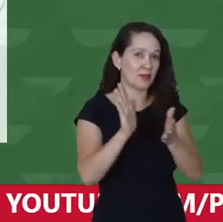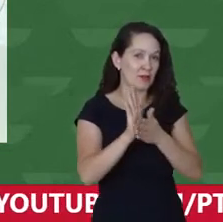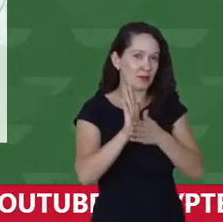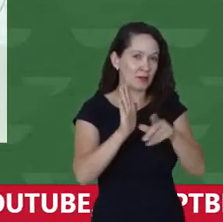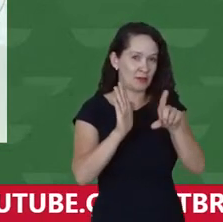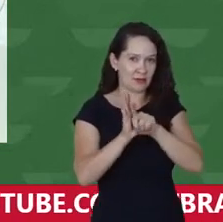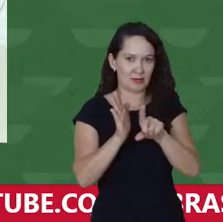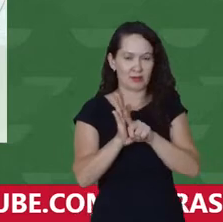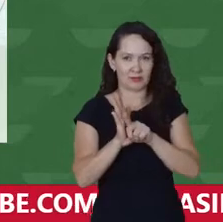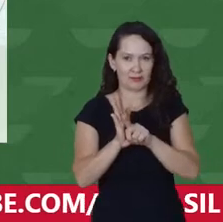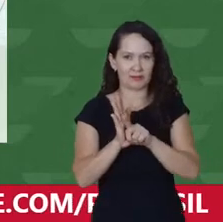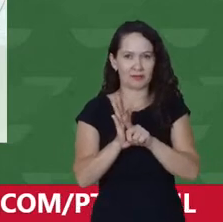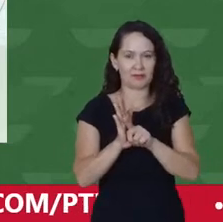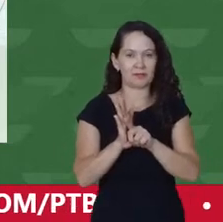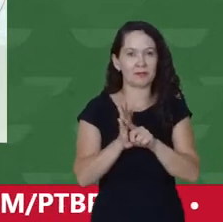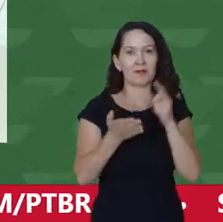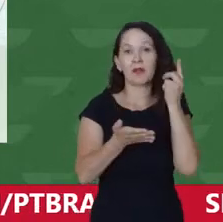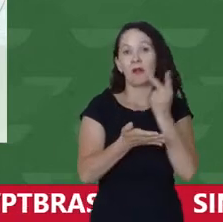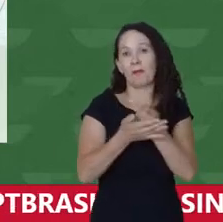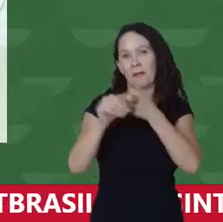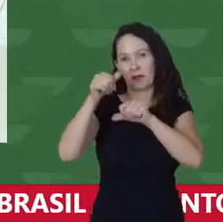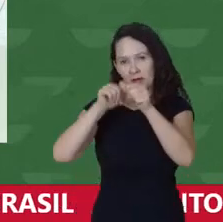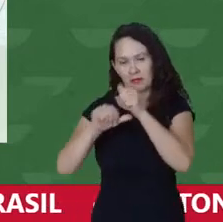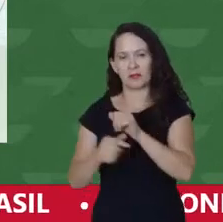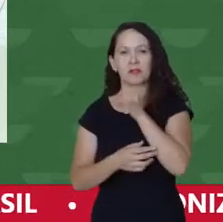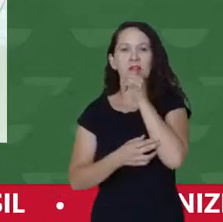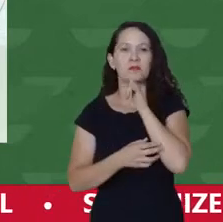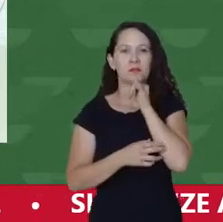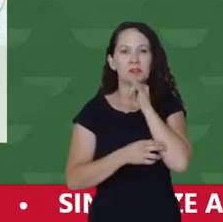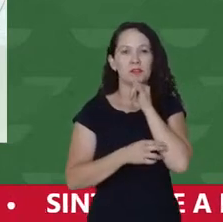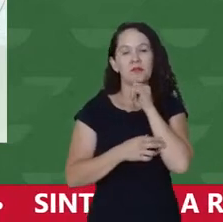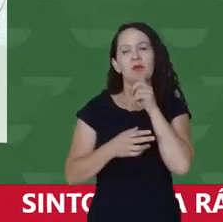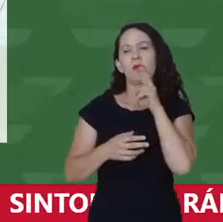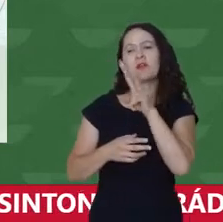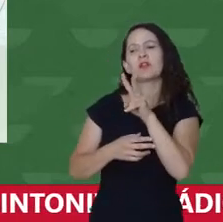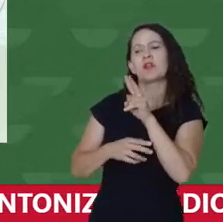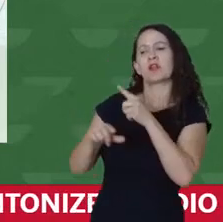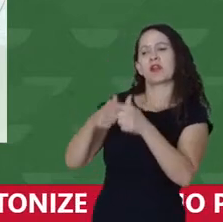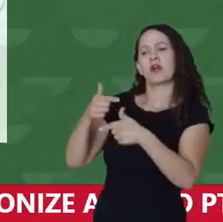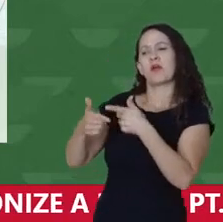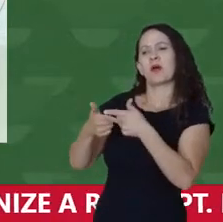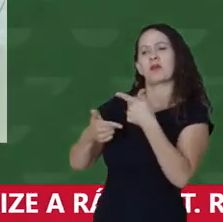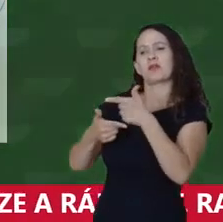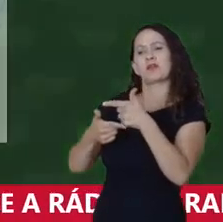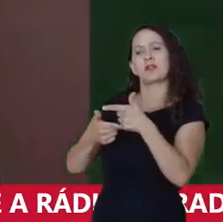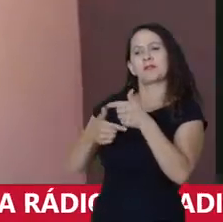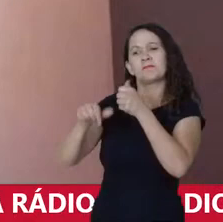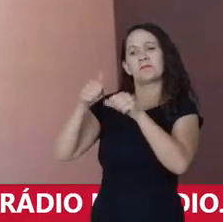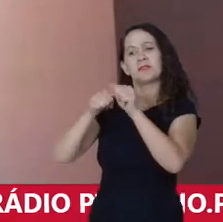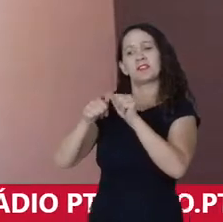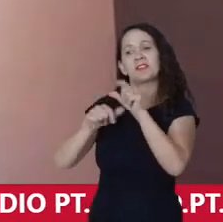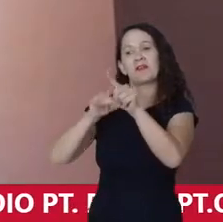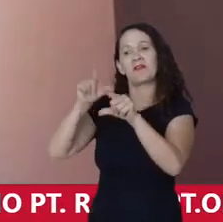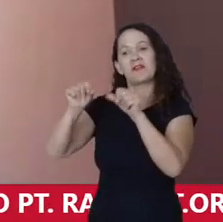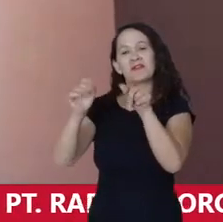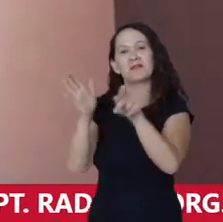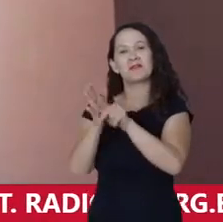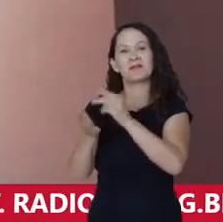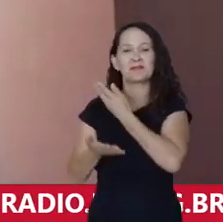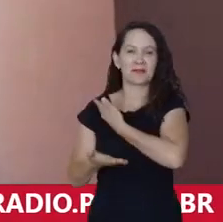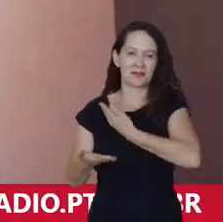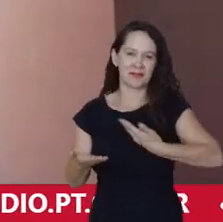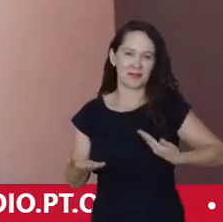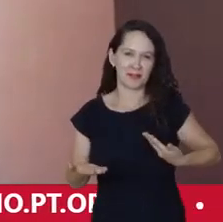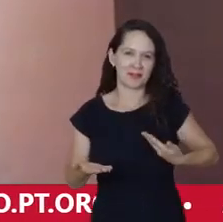constitucional? A mesma avaliação por desempenho, ela será feita por pessoas indicadas pelo